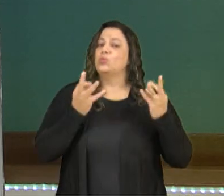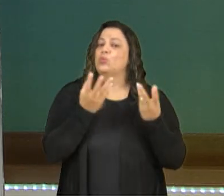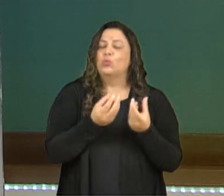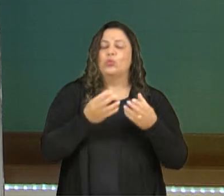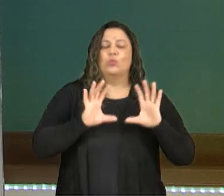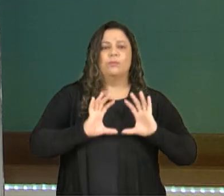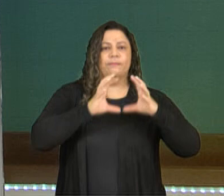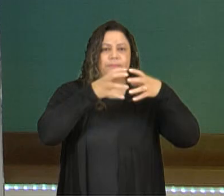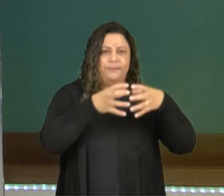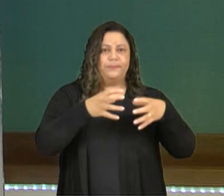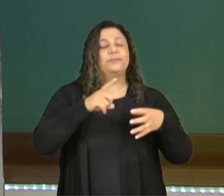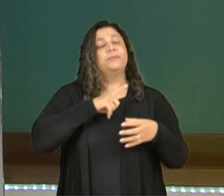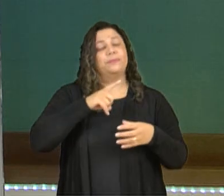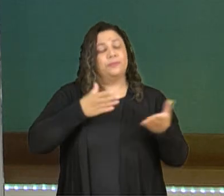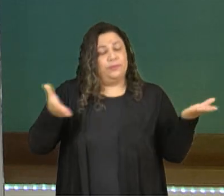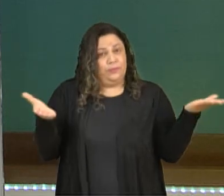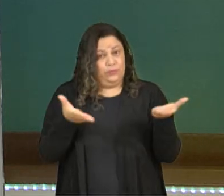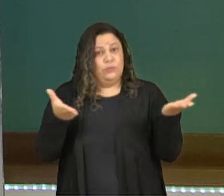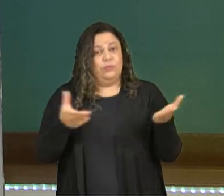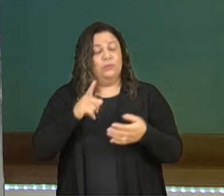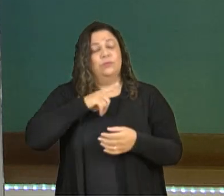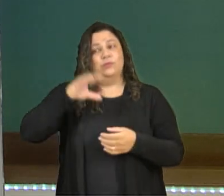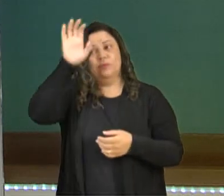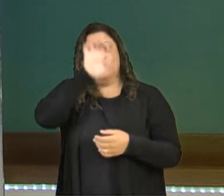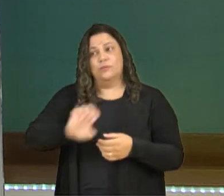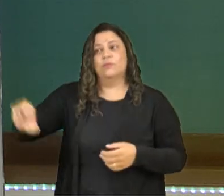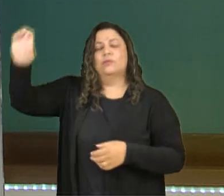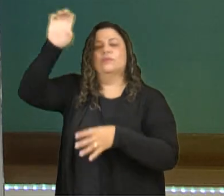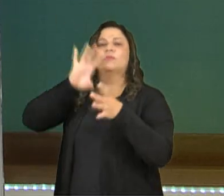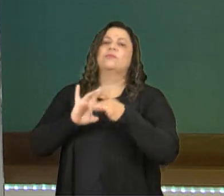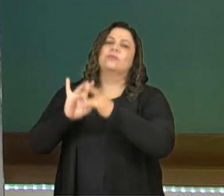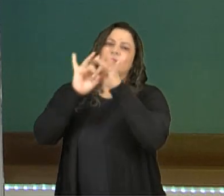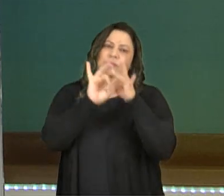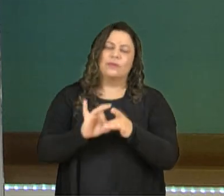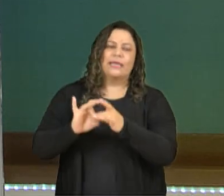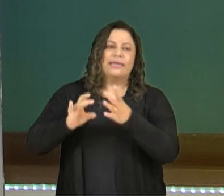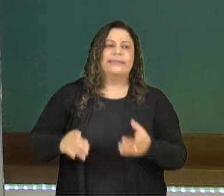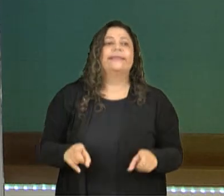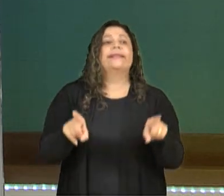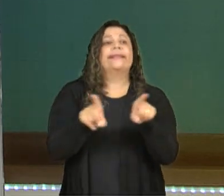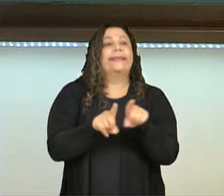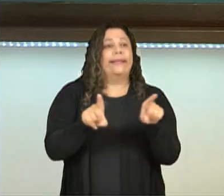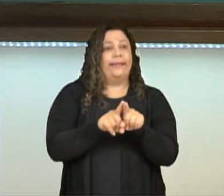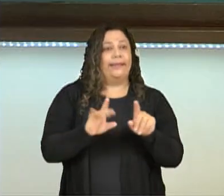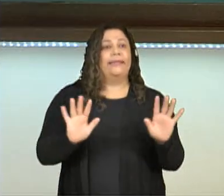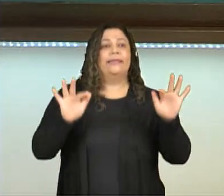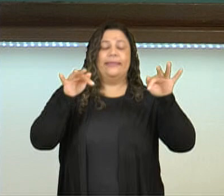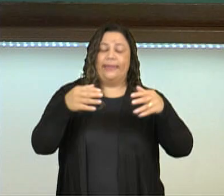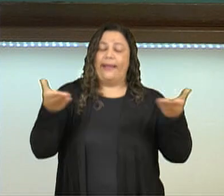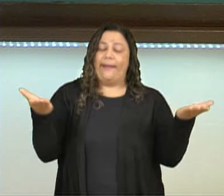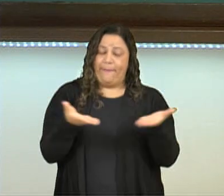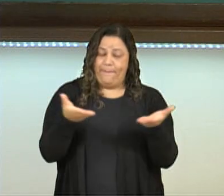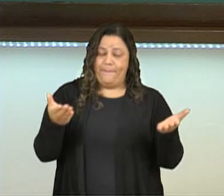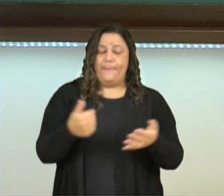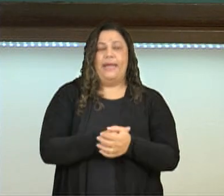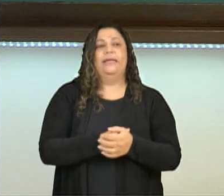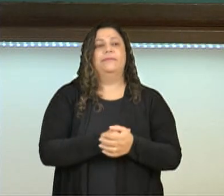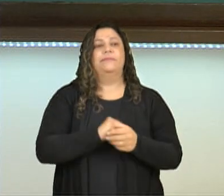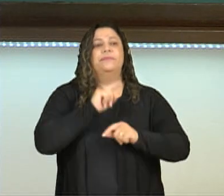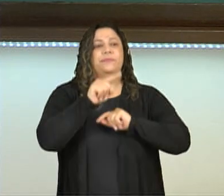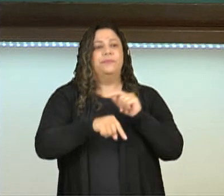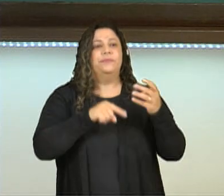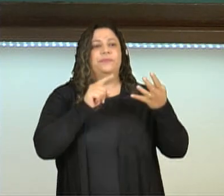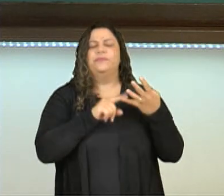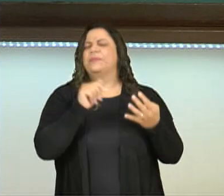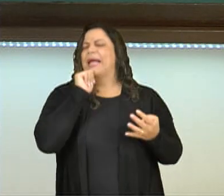em funcionamento, nós temos a União Europeia. Temos também, para finalizar a tipologia, este bloco que ainda